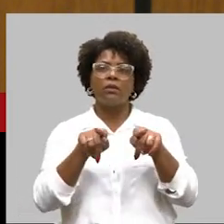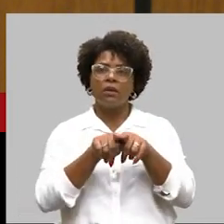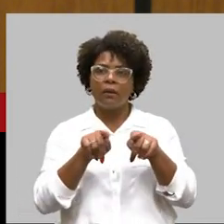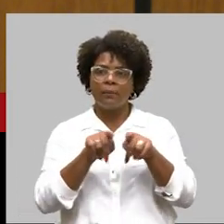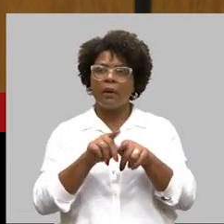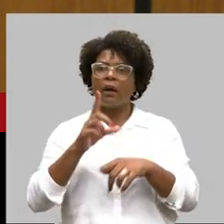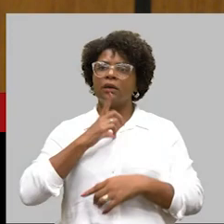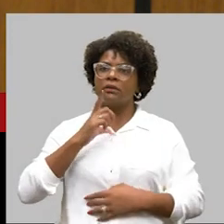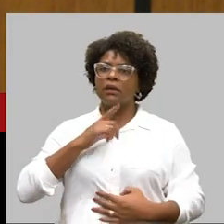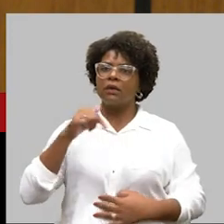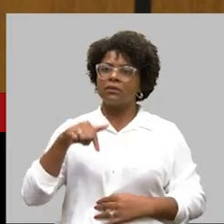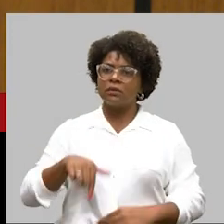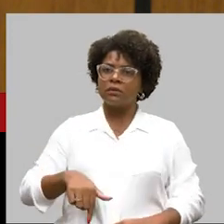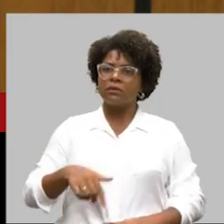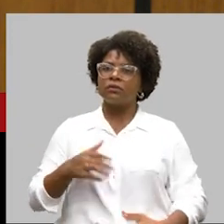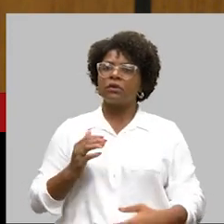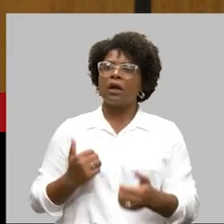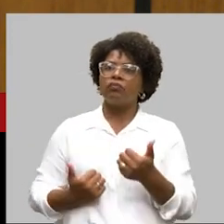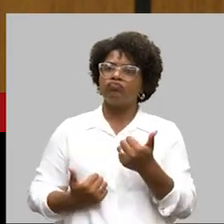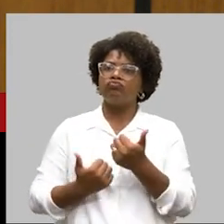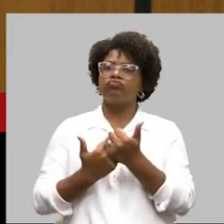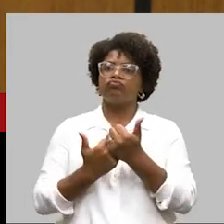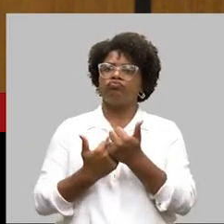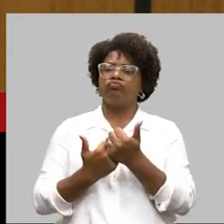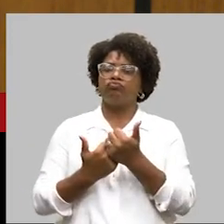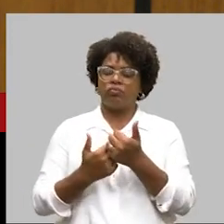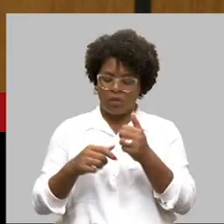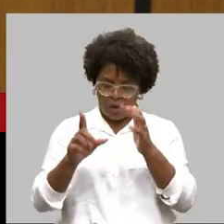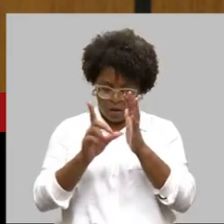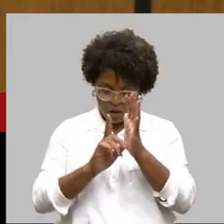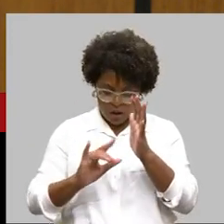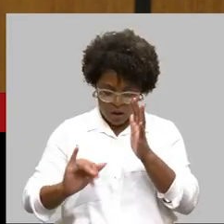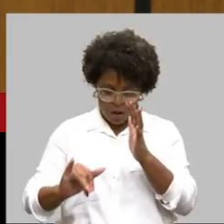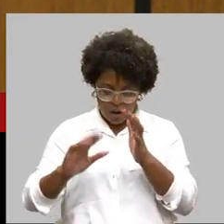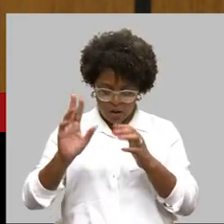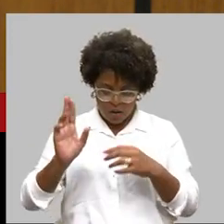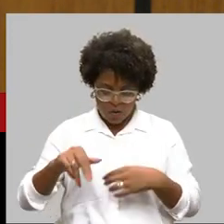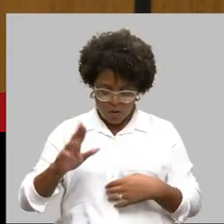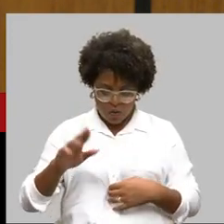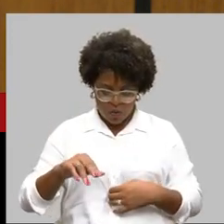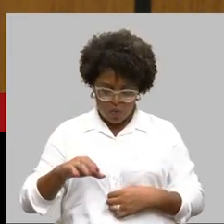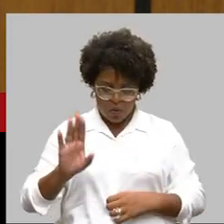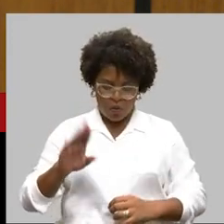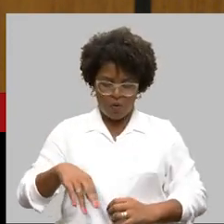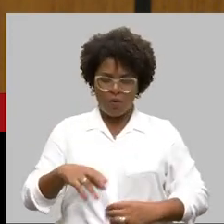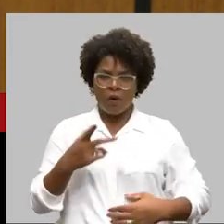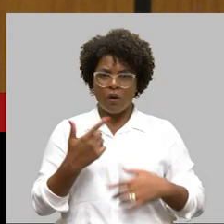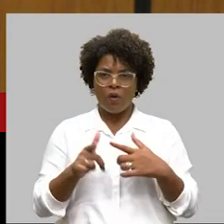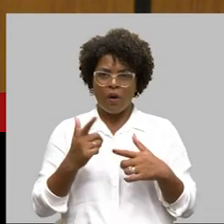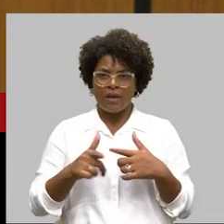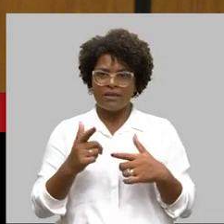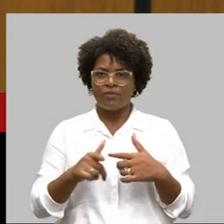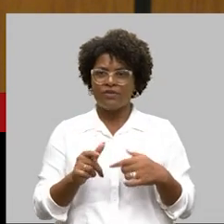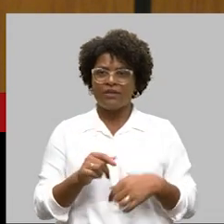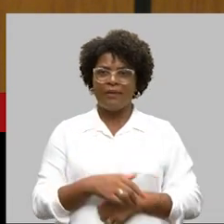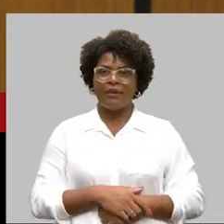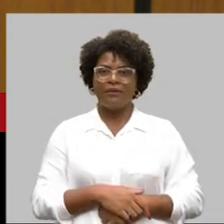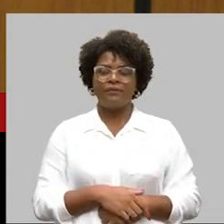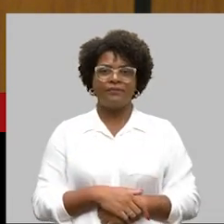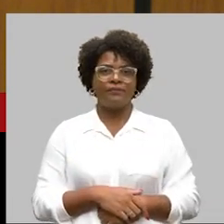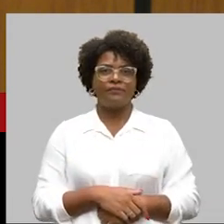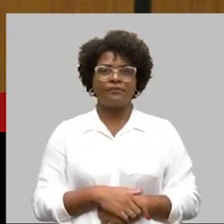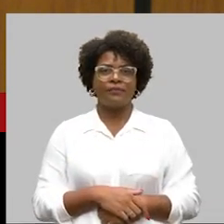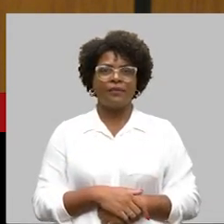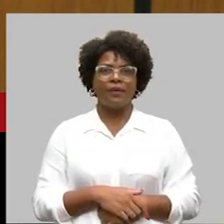termos de colaboração então a questão de legalidade Nunca foi problema e a gente espera que eh não seja